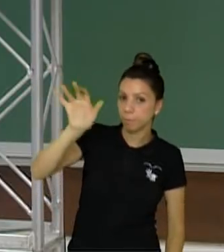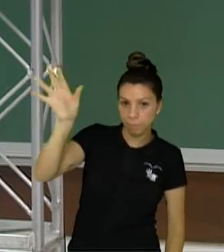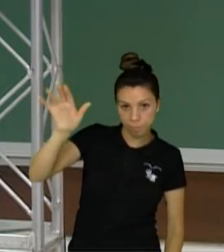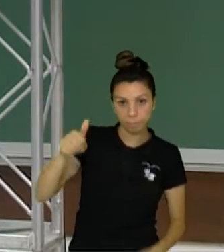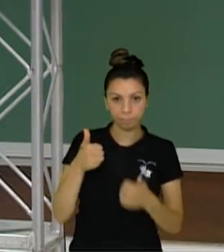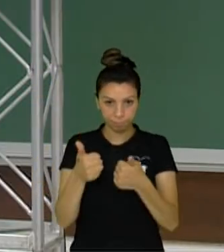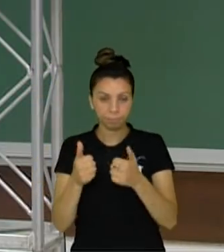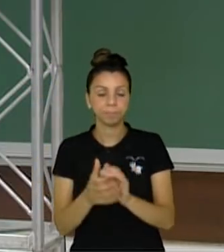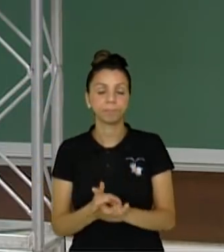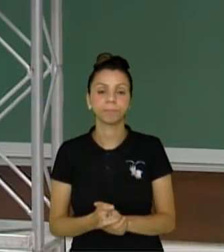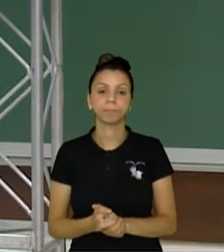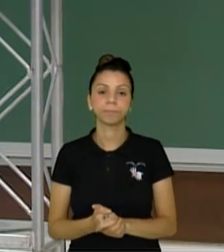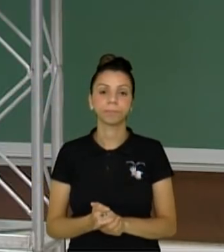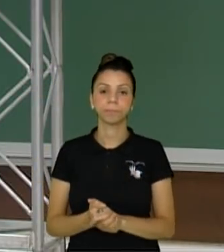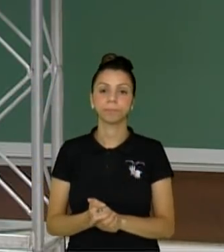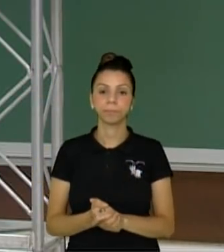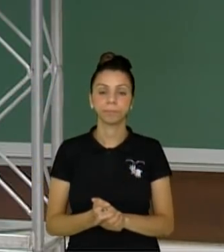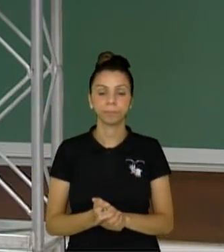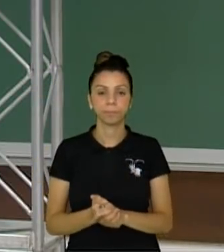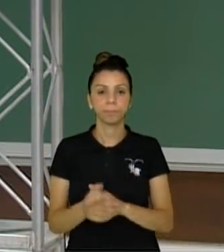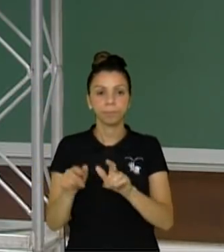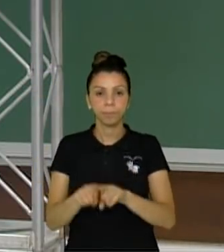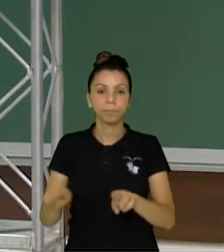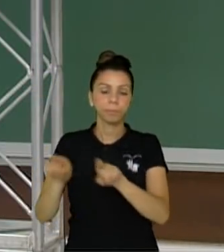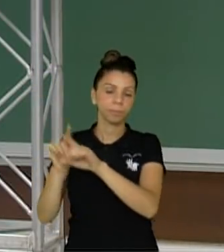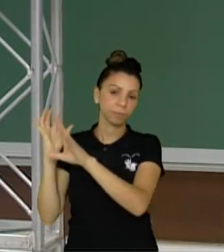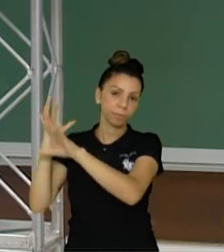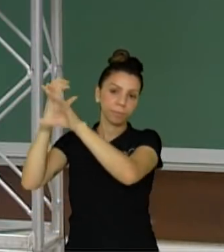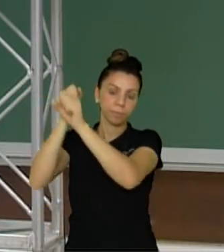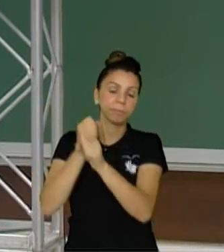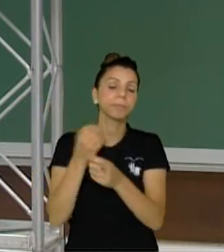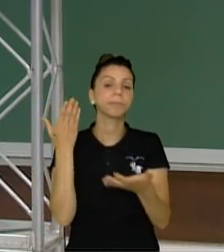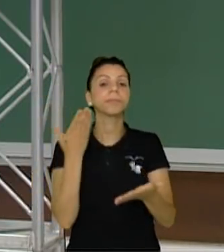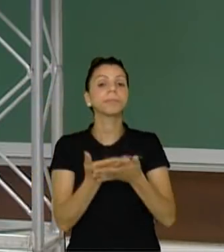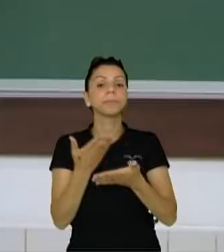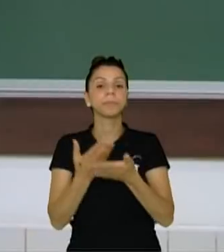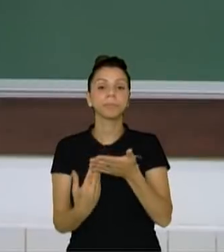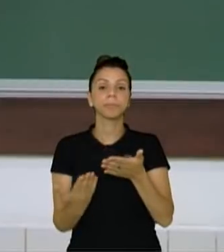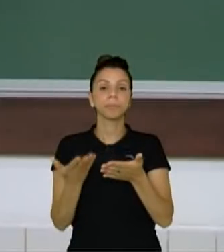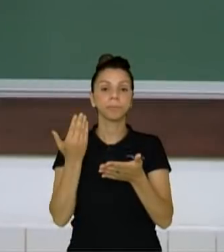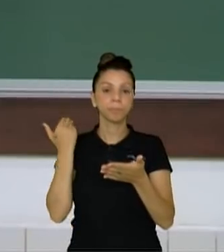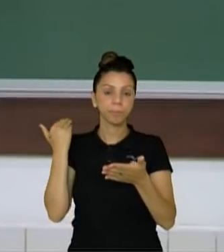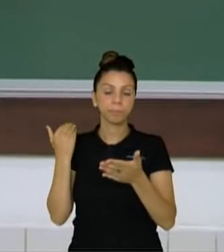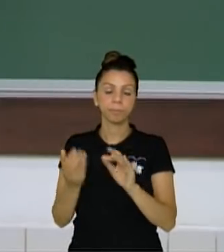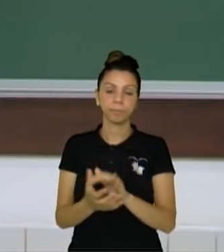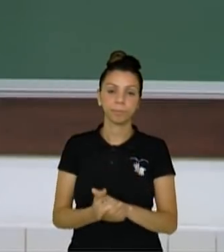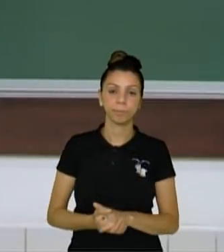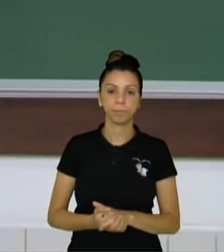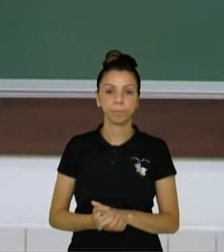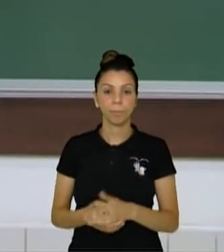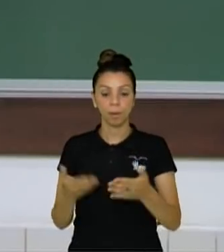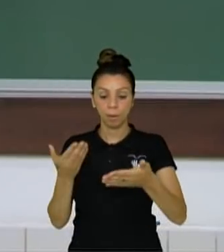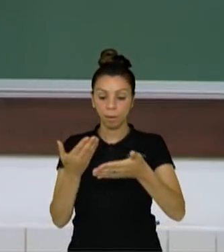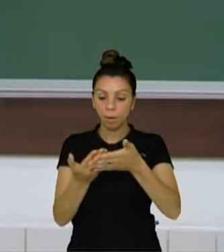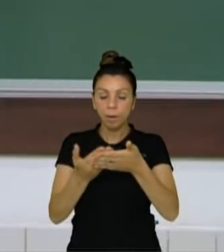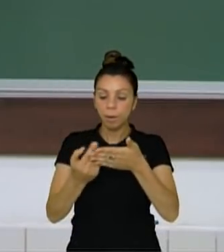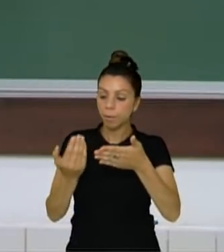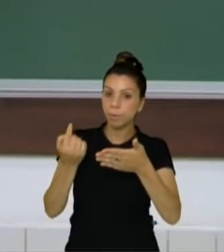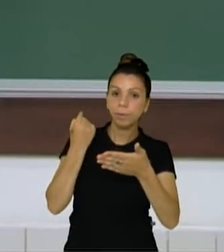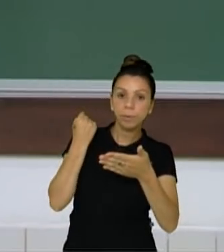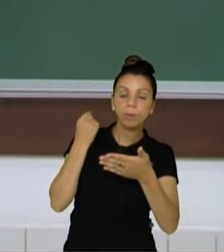Tranquilo? Retomando, o que nós estudamos na aula anterior? Nós falamos na aula anterior, conforme